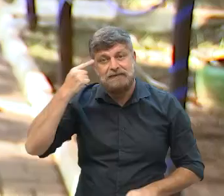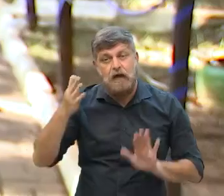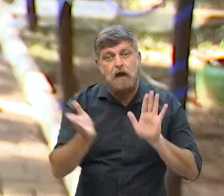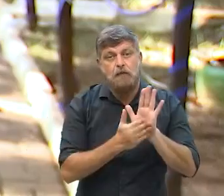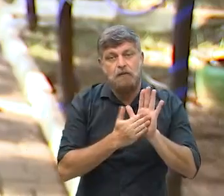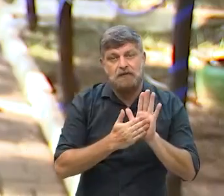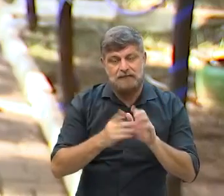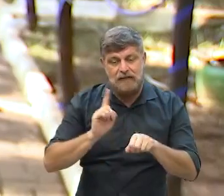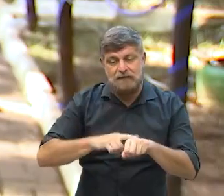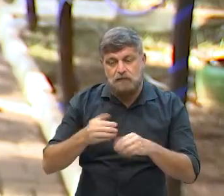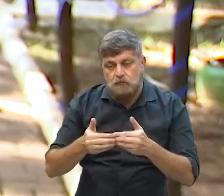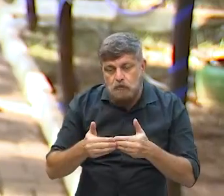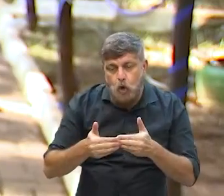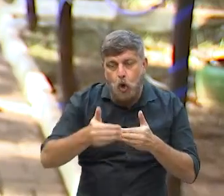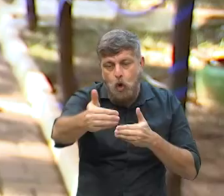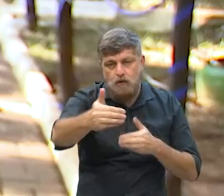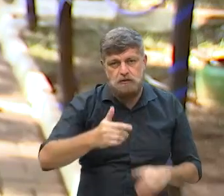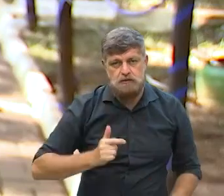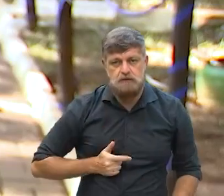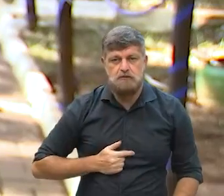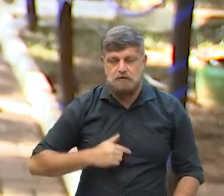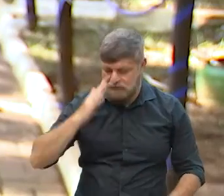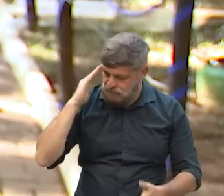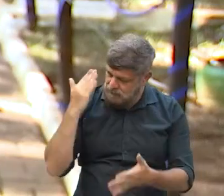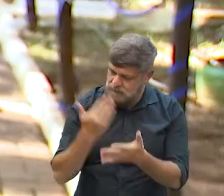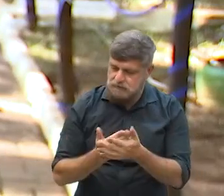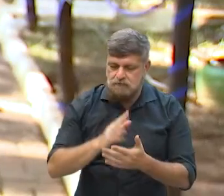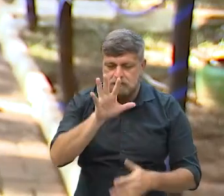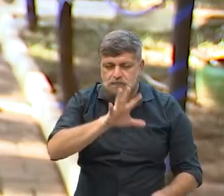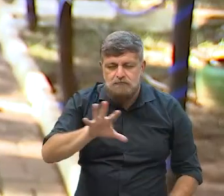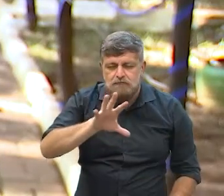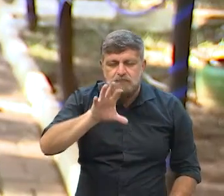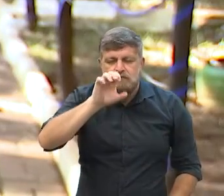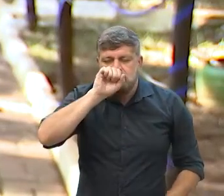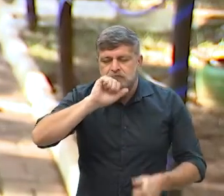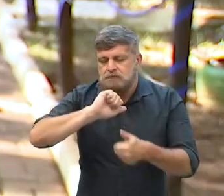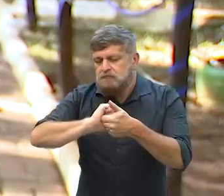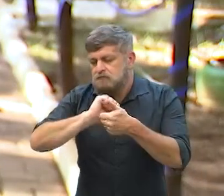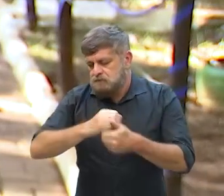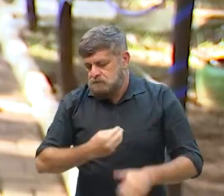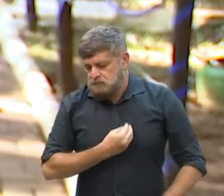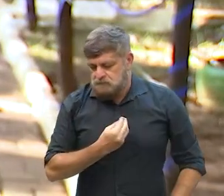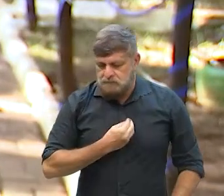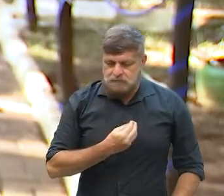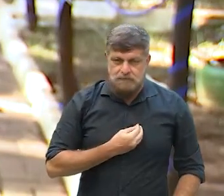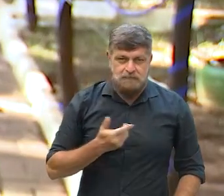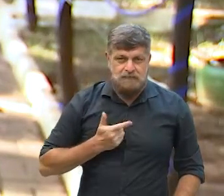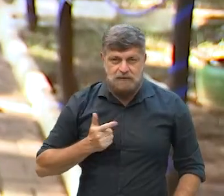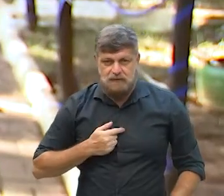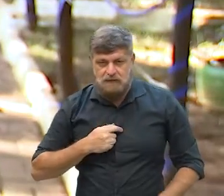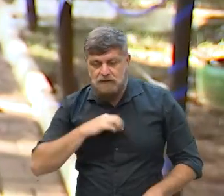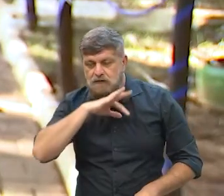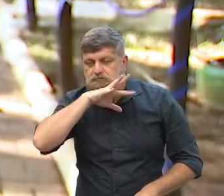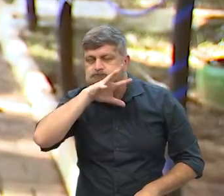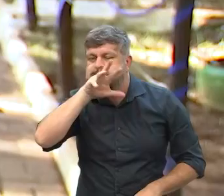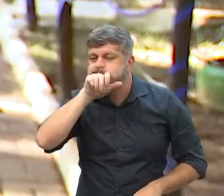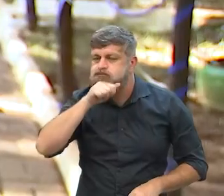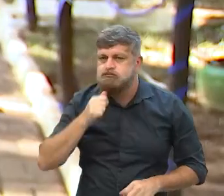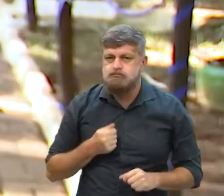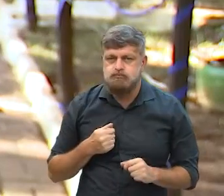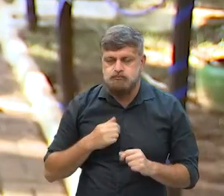prazo. Com certeza é benefício, sim, é qualidade do ar, é qualidade de vida, é sombra, é atrair fauna. Então,